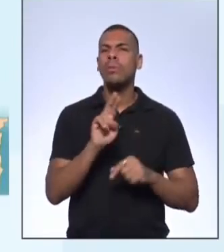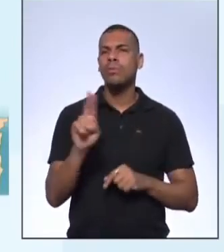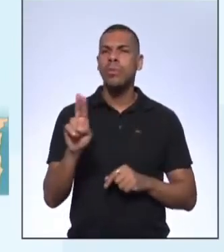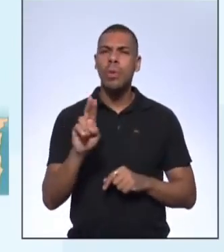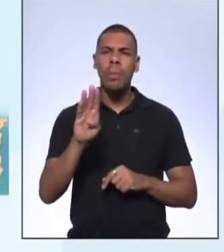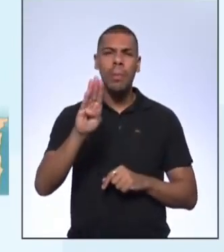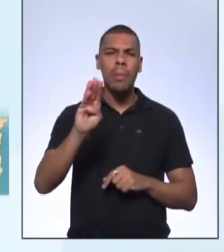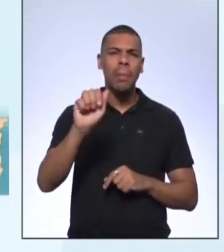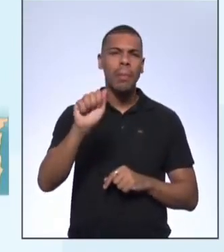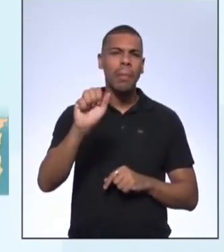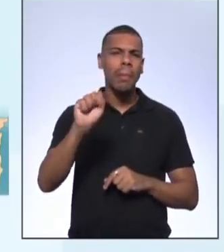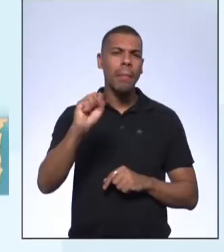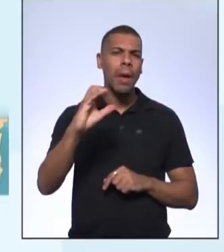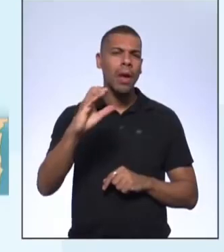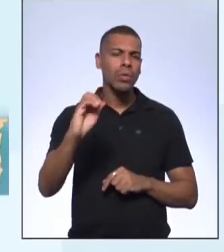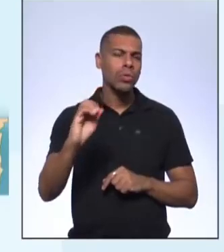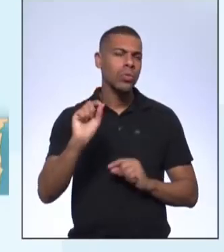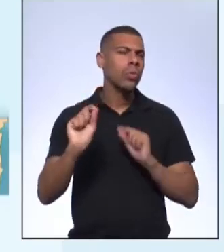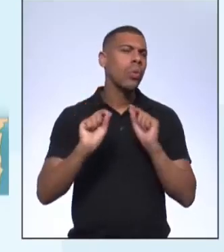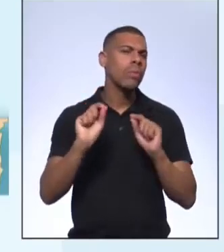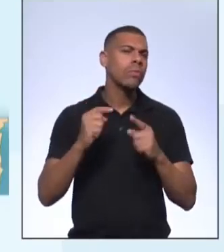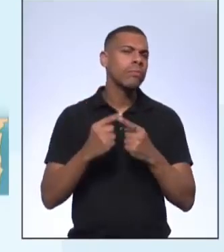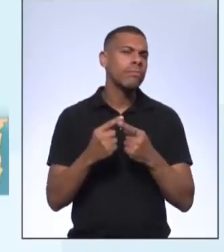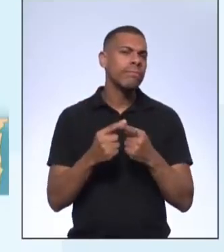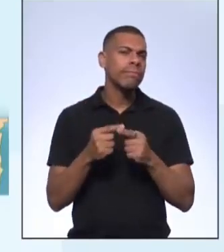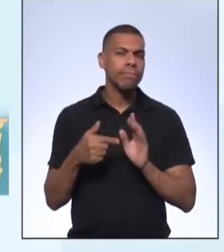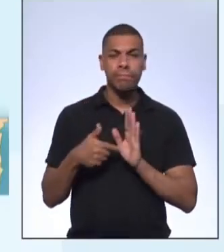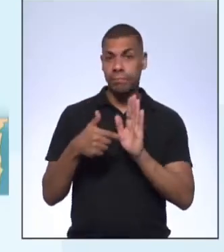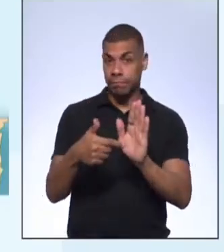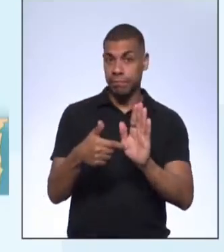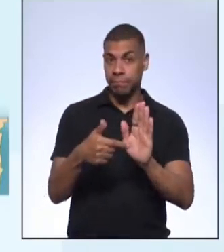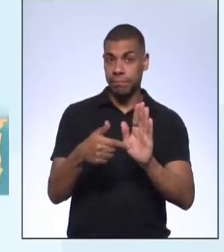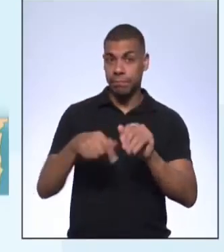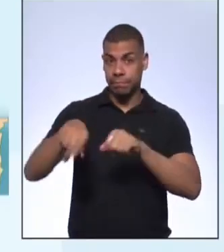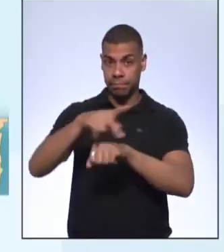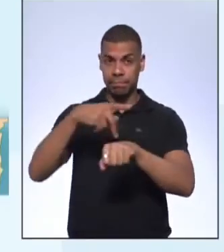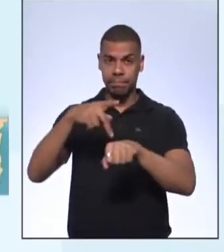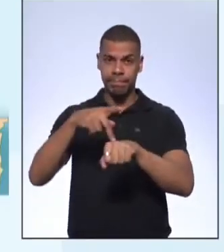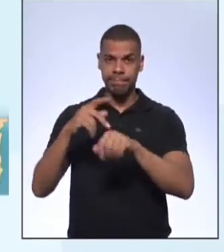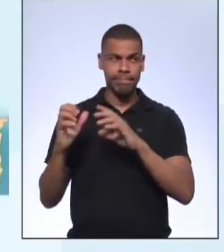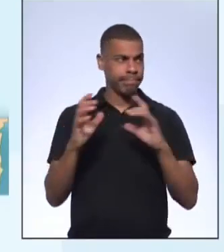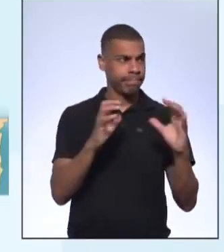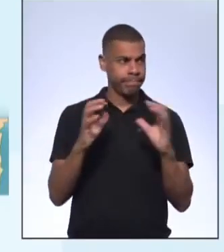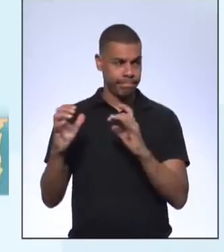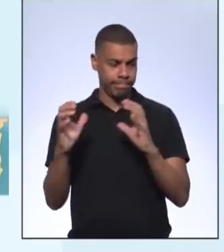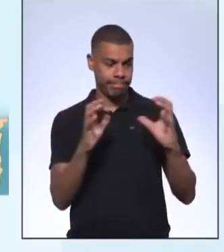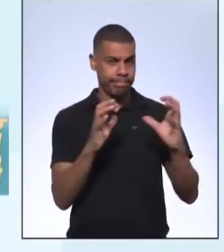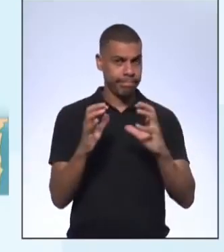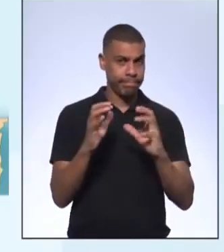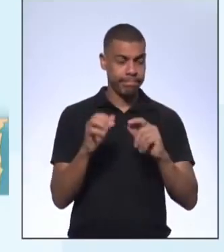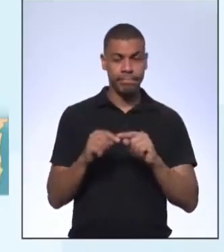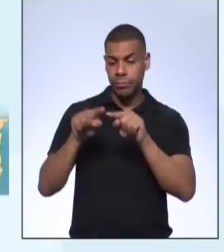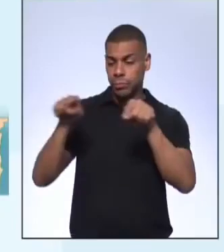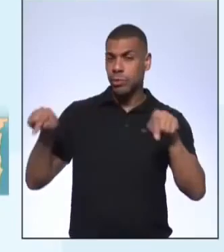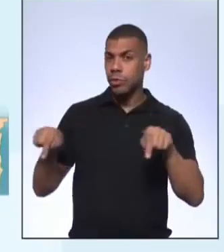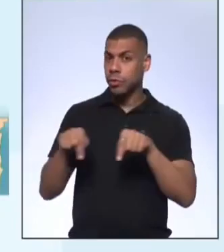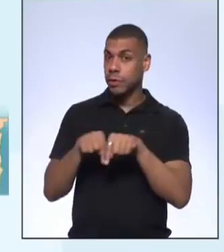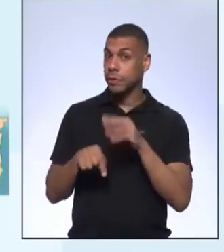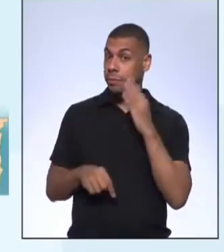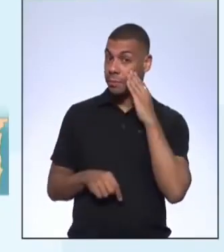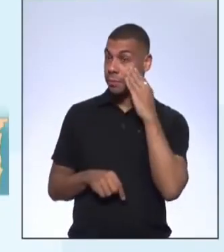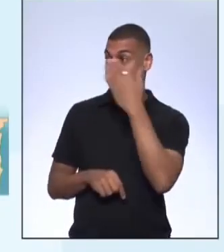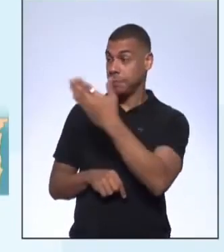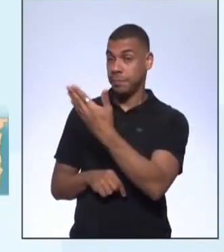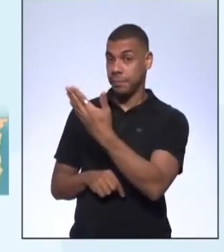Basco, e é uma região com tensões que causam aí tensões nesse território, né? Impactos nesse